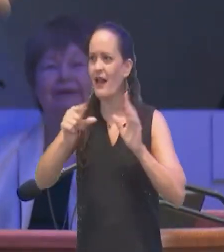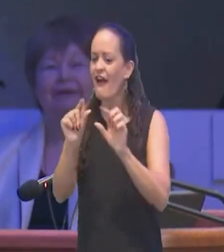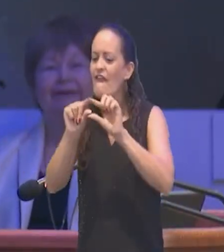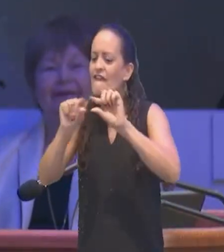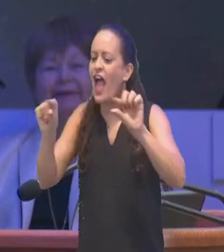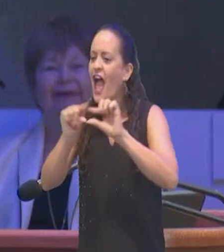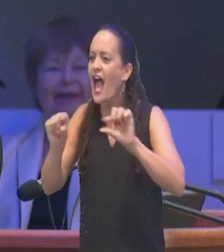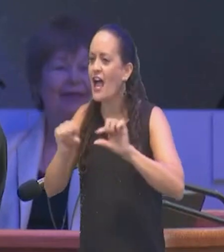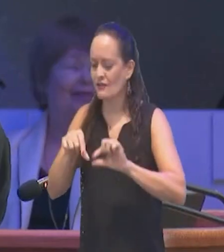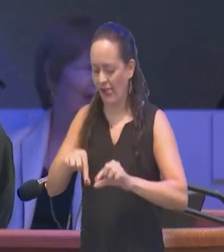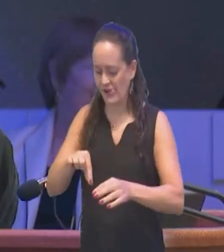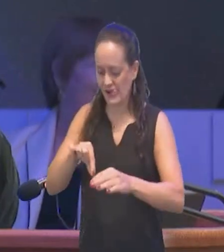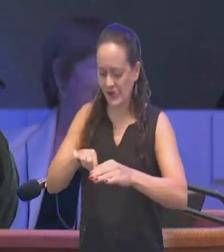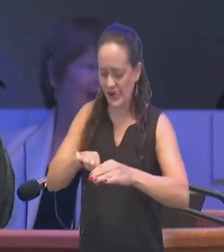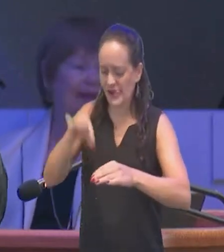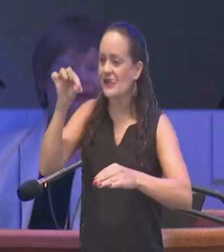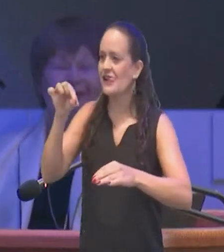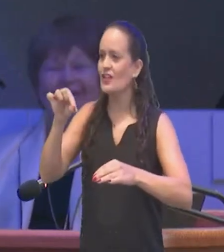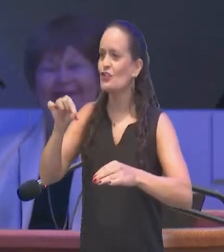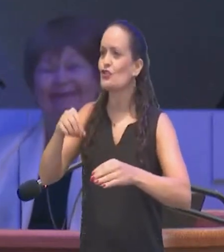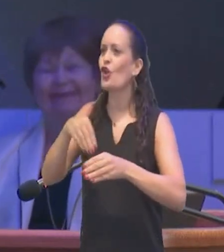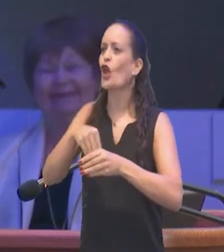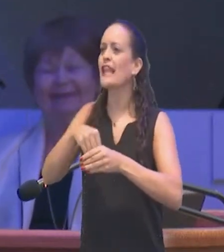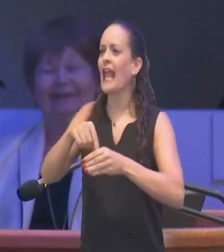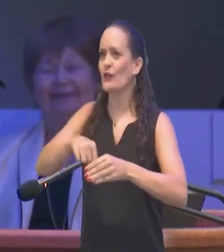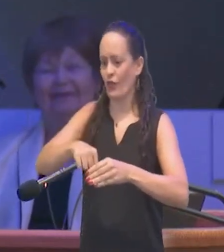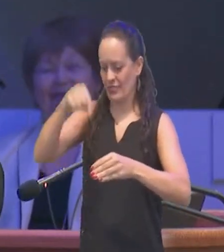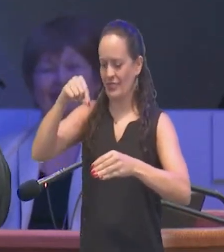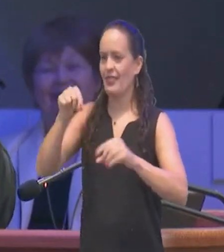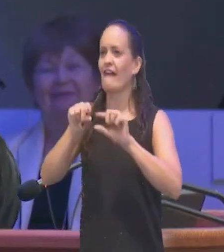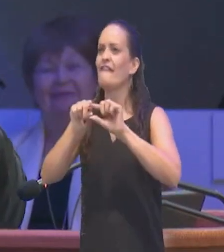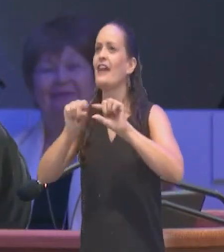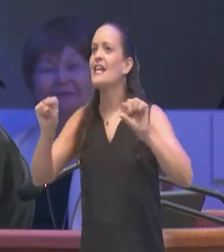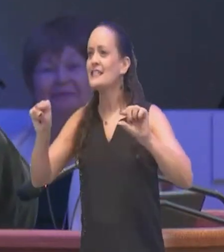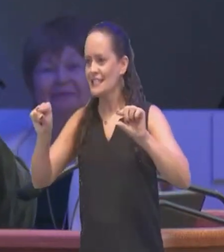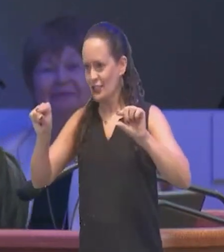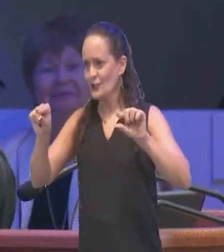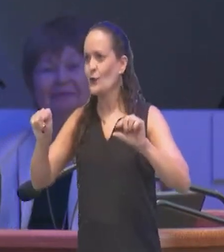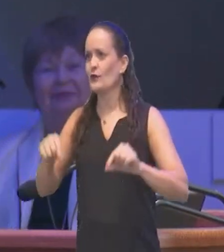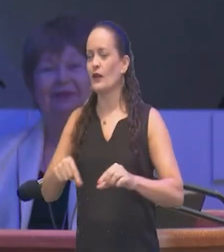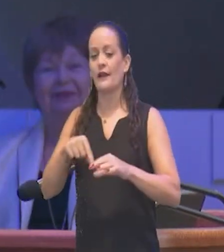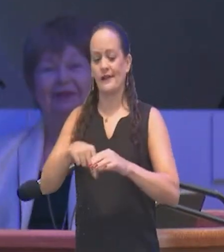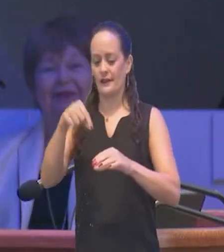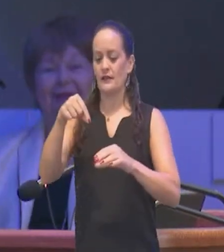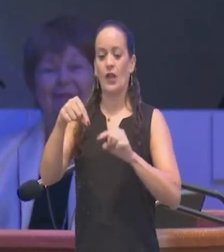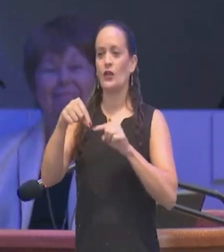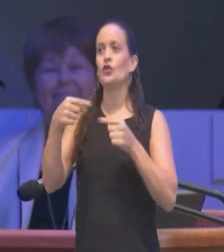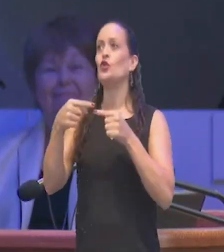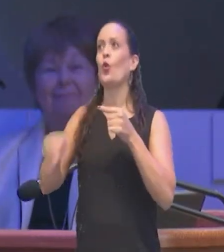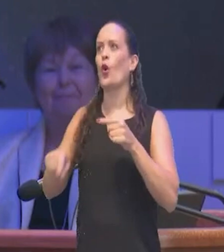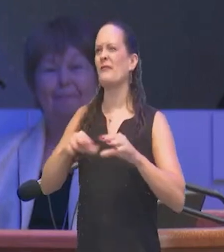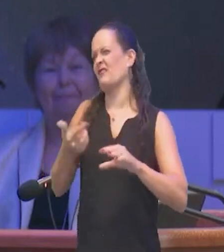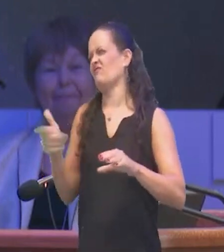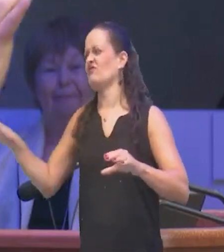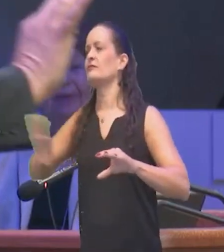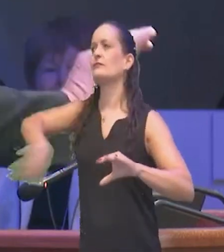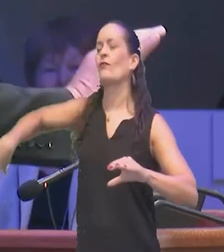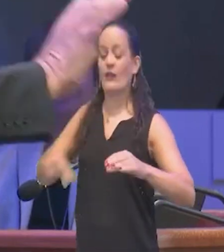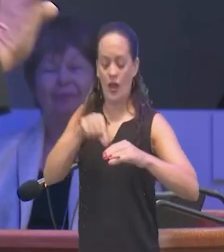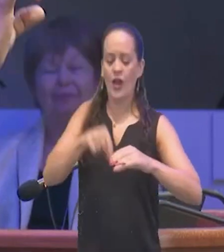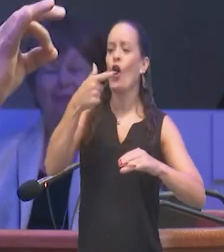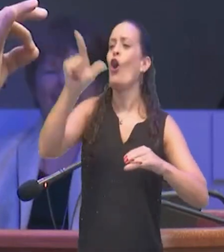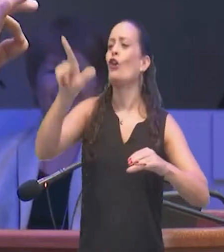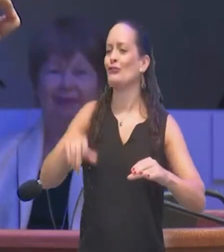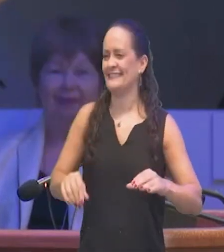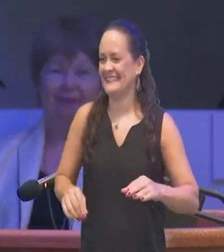que tirava ali, e alguns, enquanto não saísse um que lhe fosse conveniente, não parava de tirar, não é? Esse aqui não serviu, não foi bom, esse aqui